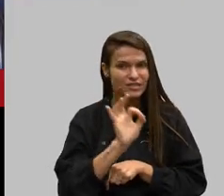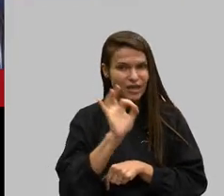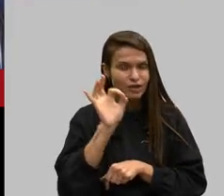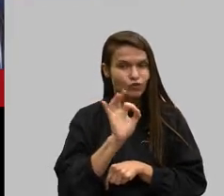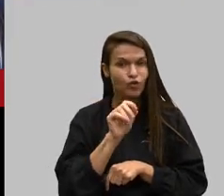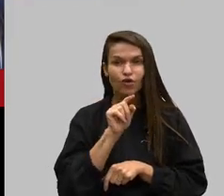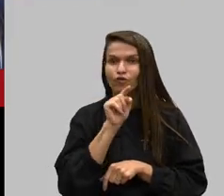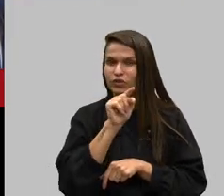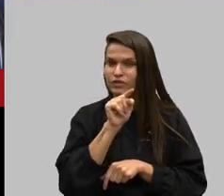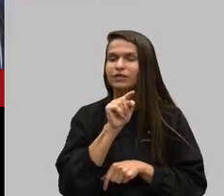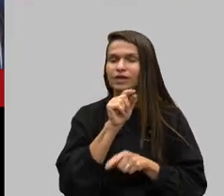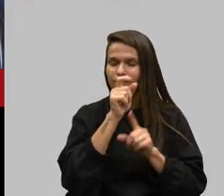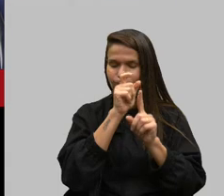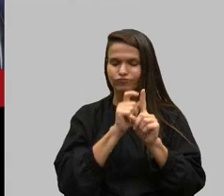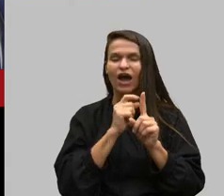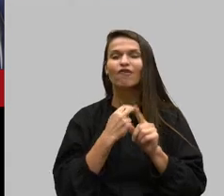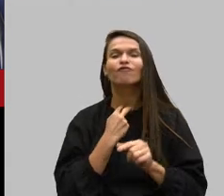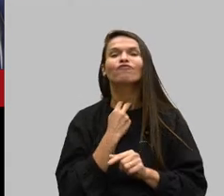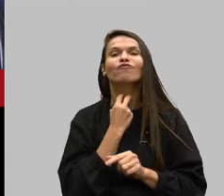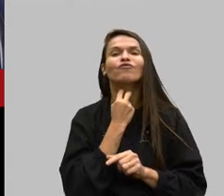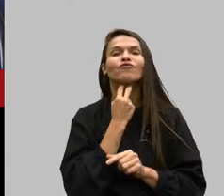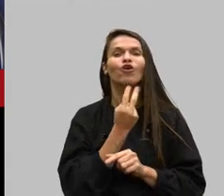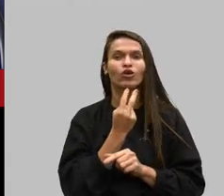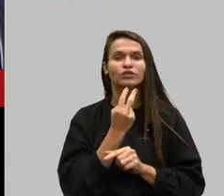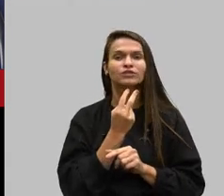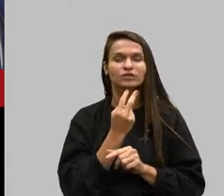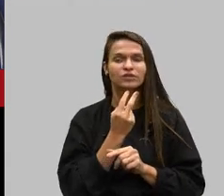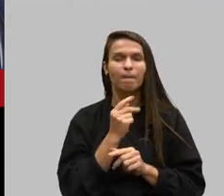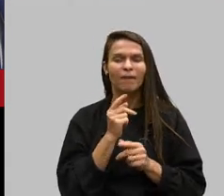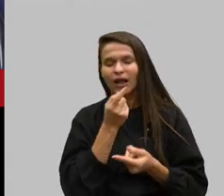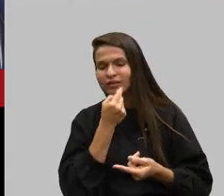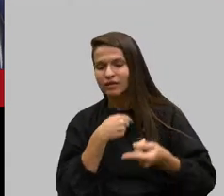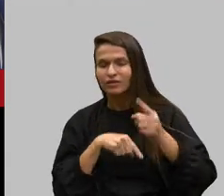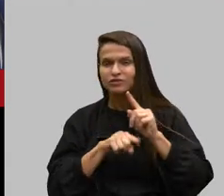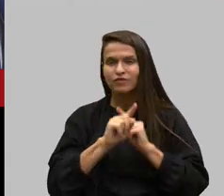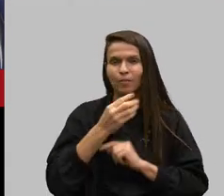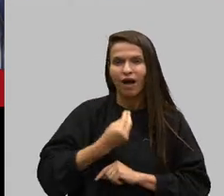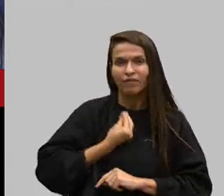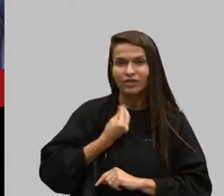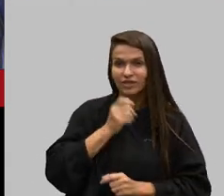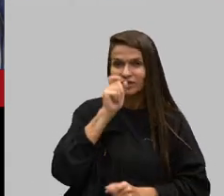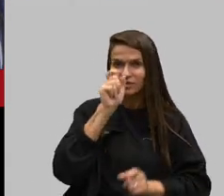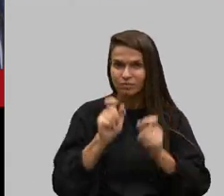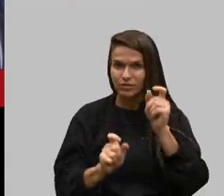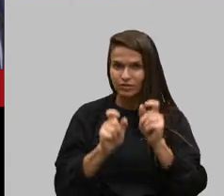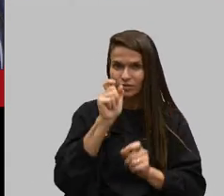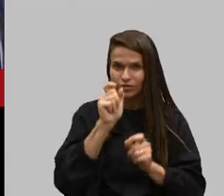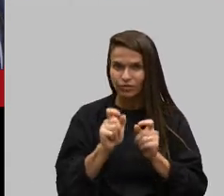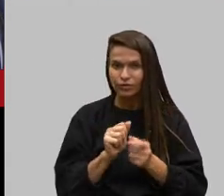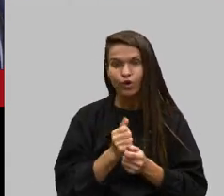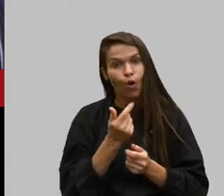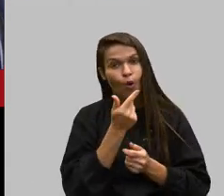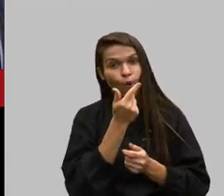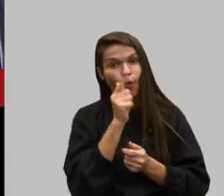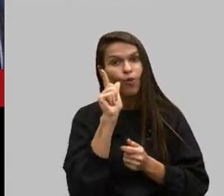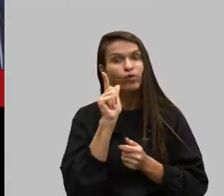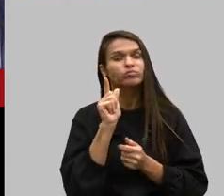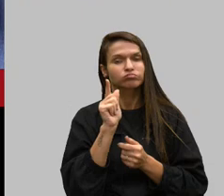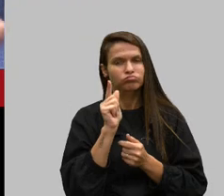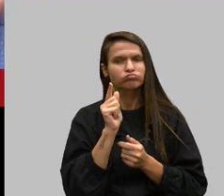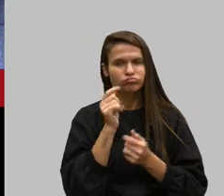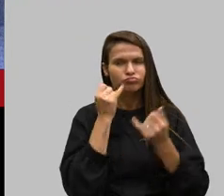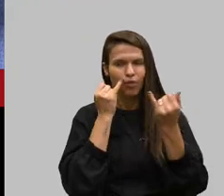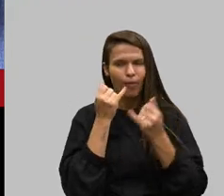você Marcelo dá voz e luta para transformar a vida dessas pessoas outro dá estarrecedor